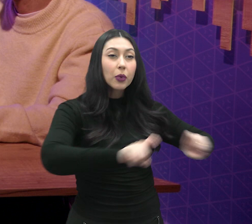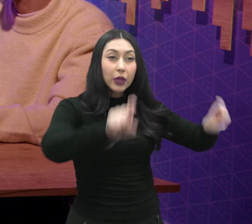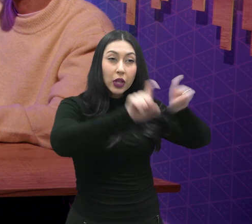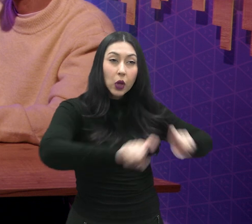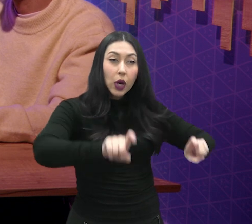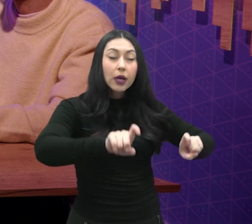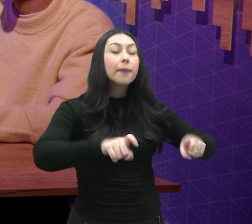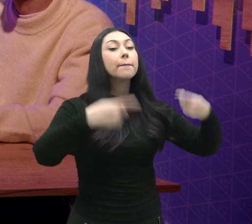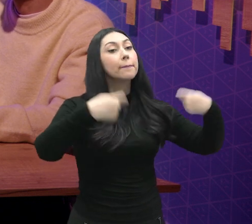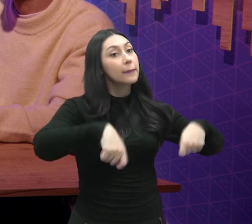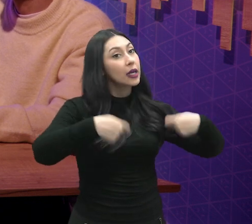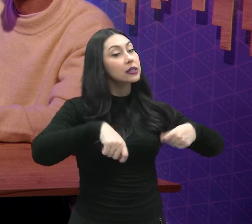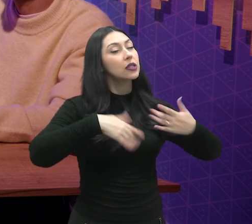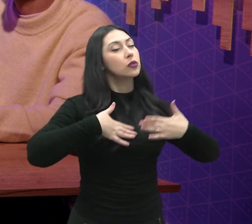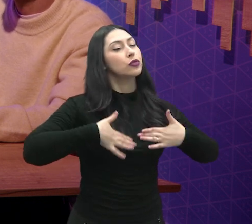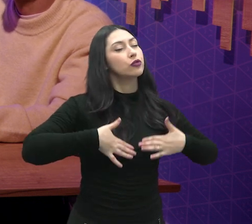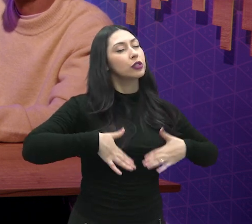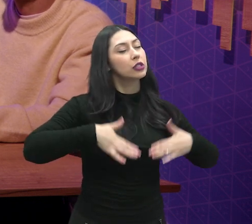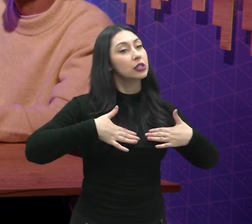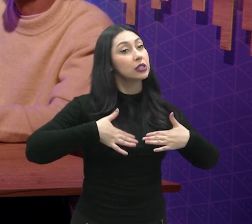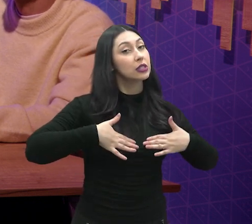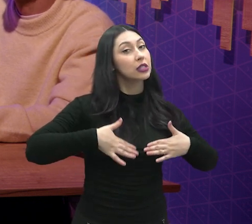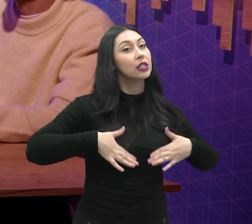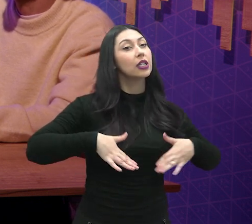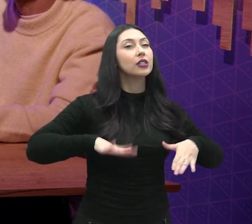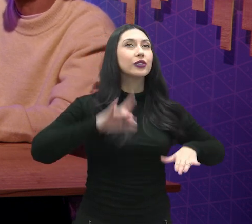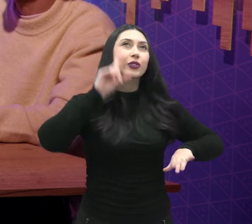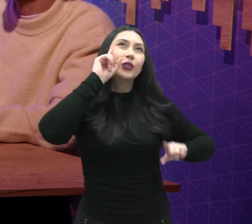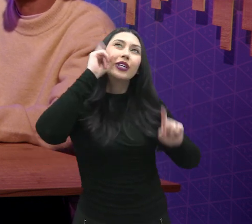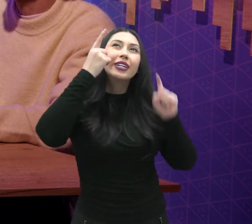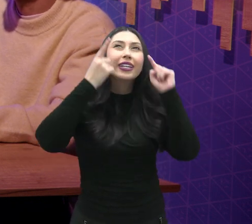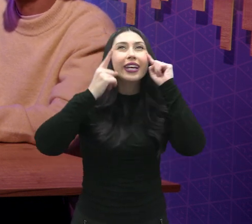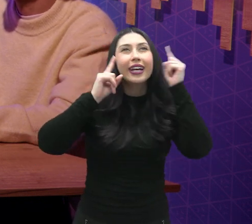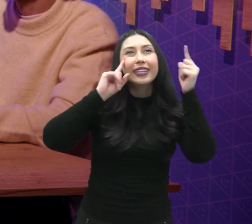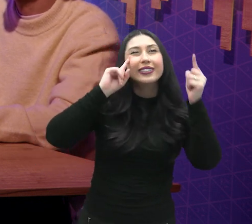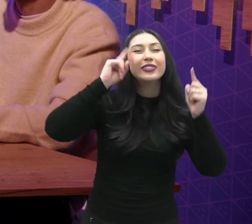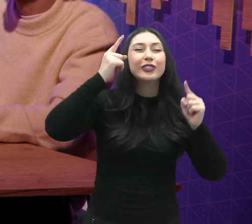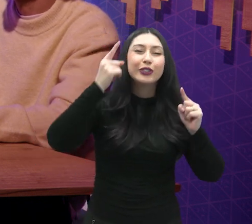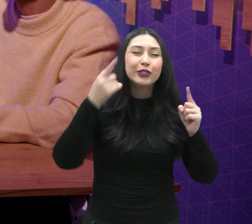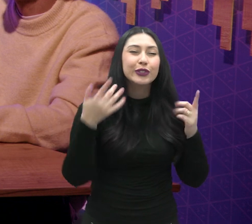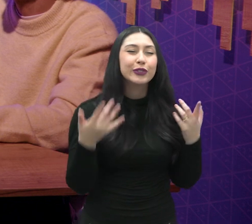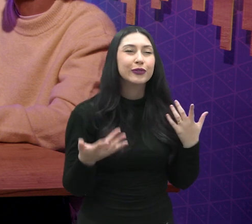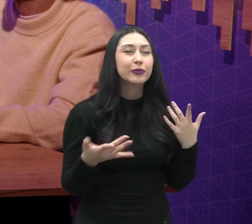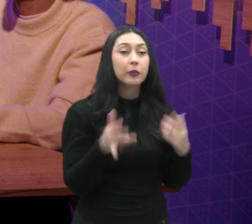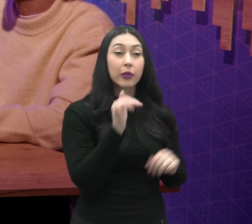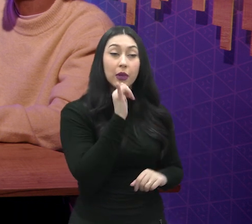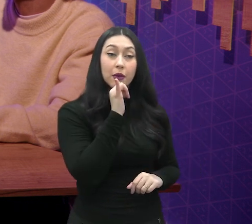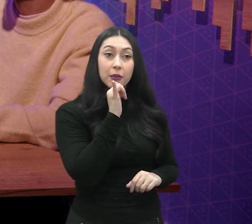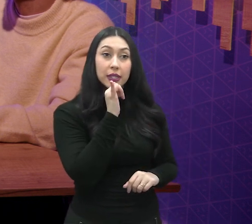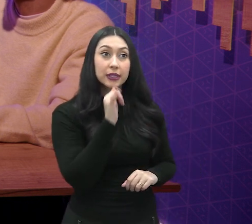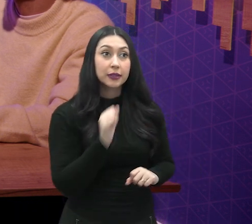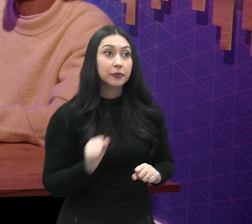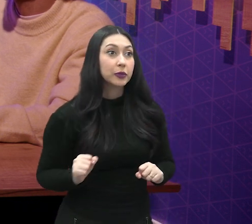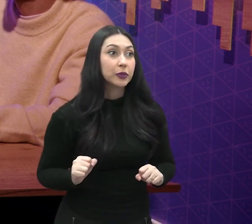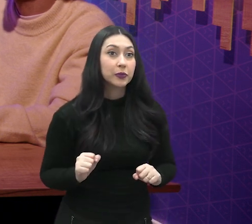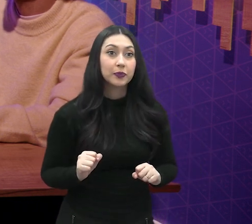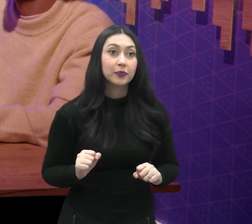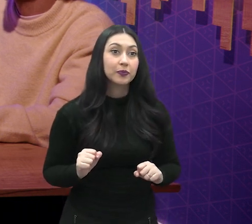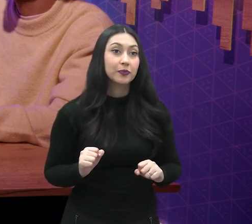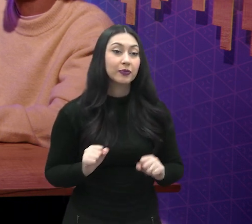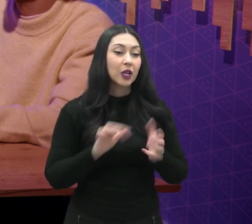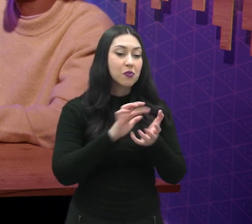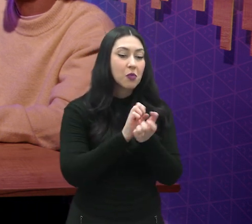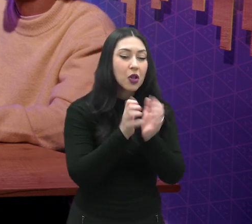com computador e tudo mais, esse descanso ele precisa ser um descanso que vai mais para o descanso criativo. Então, por